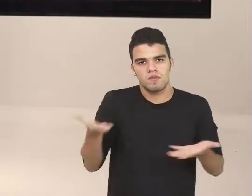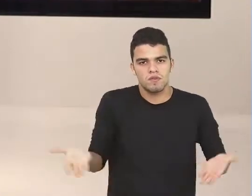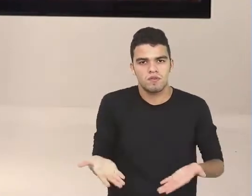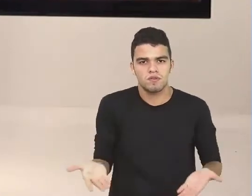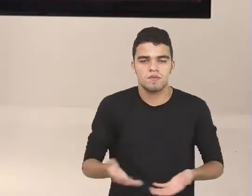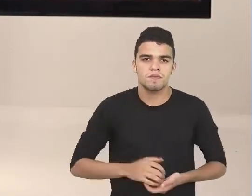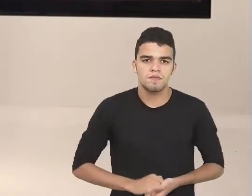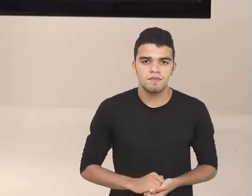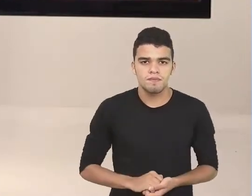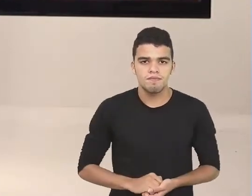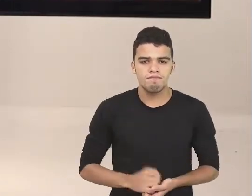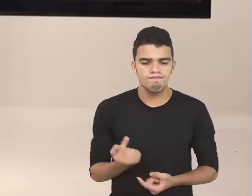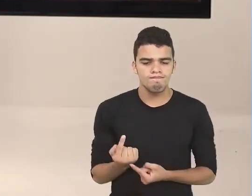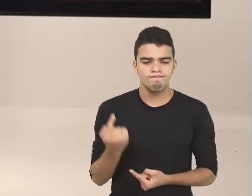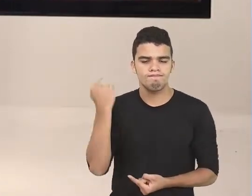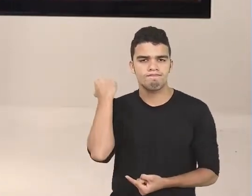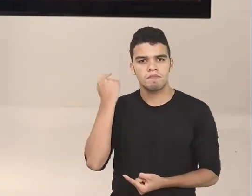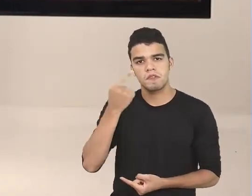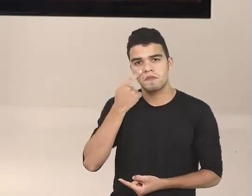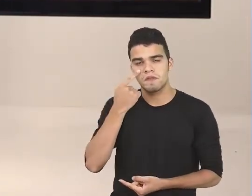O início.